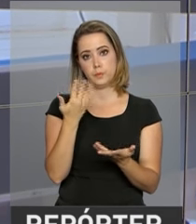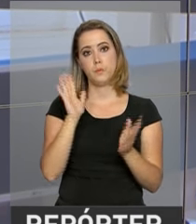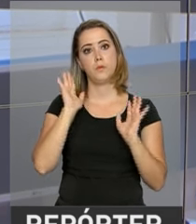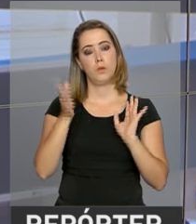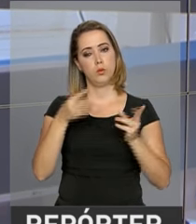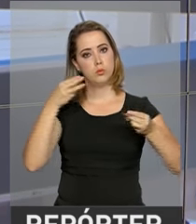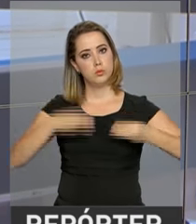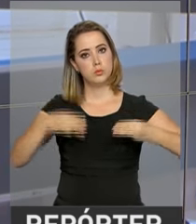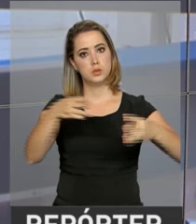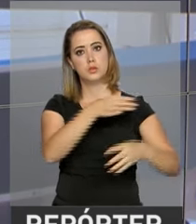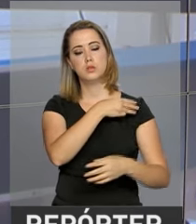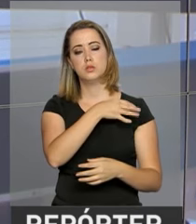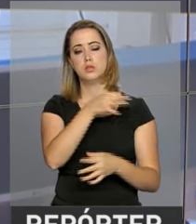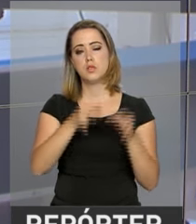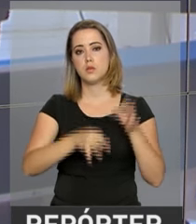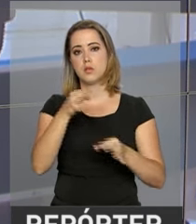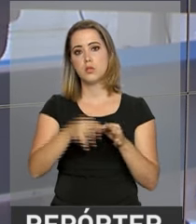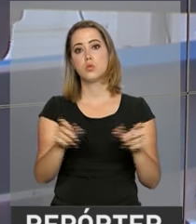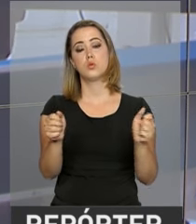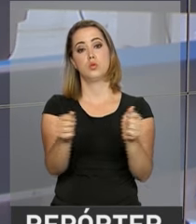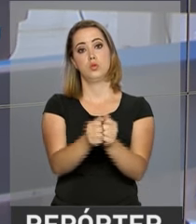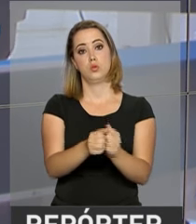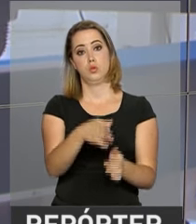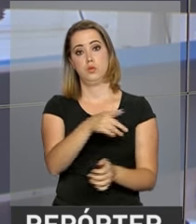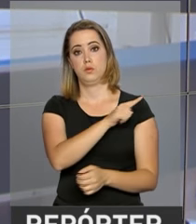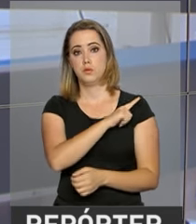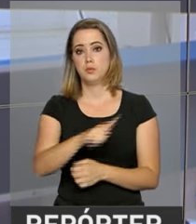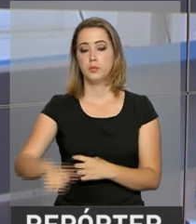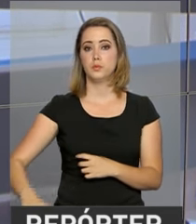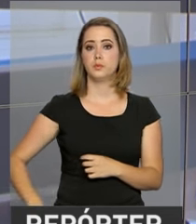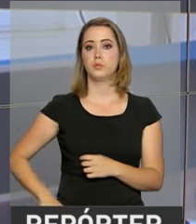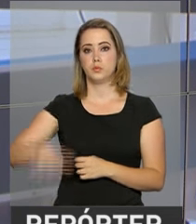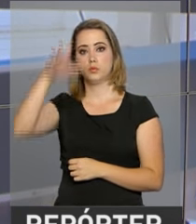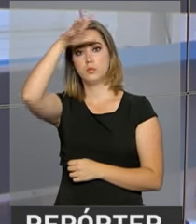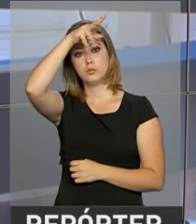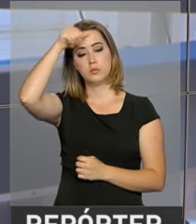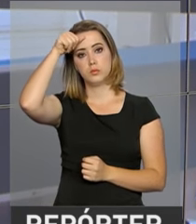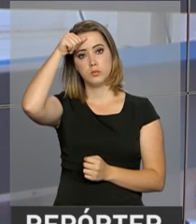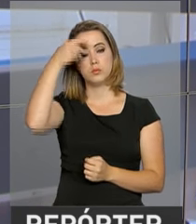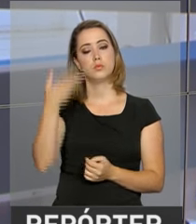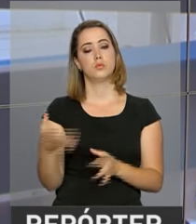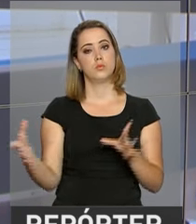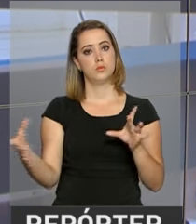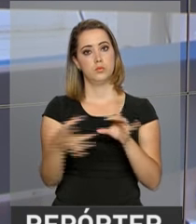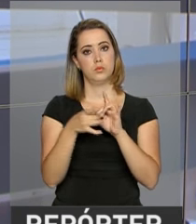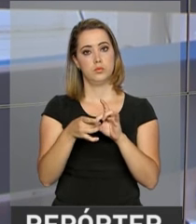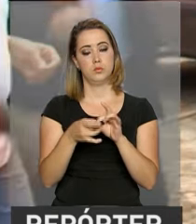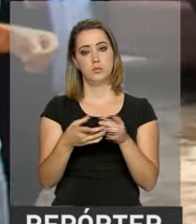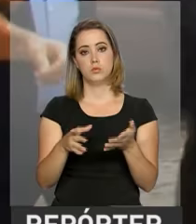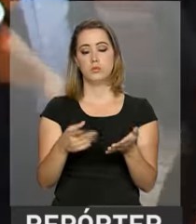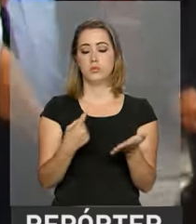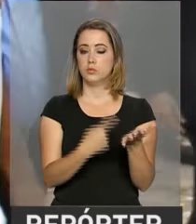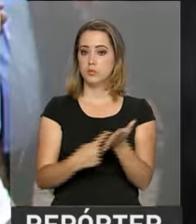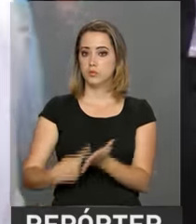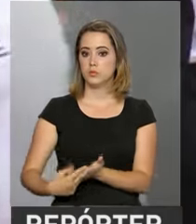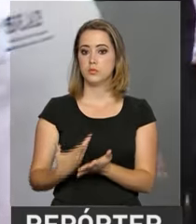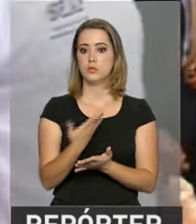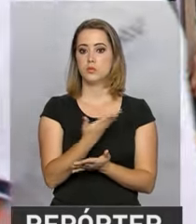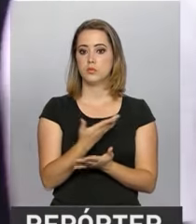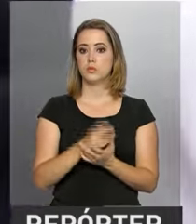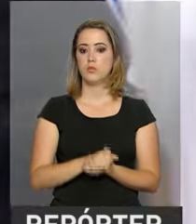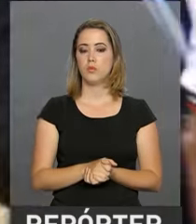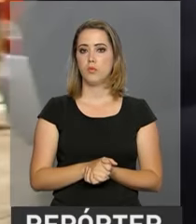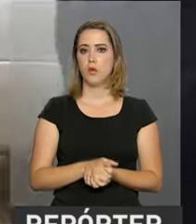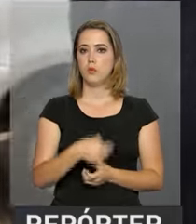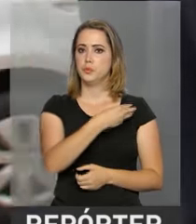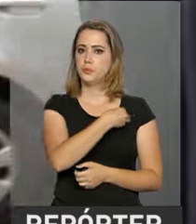Justiça e Cidadania, Alexandre de Moraes, e o governador do Amazonas, José Melo de Oliveira. O